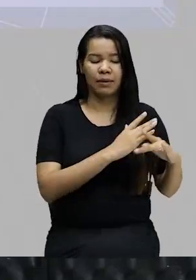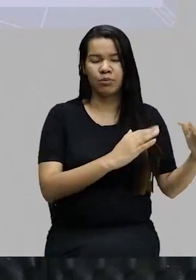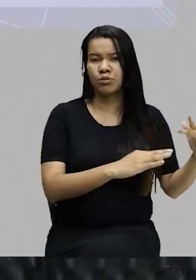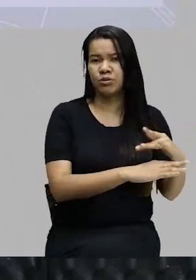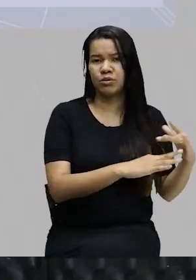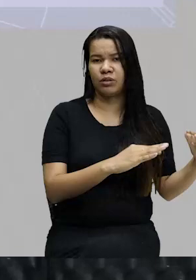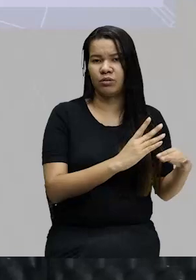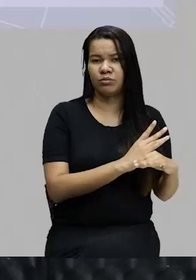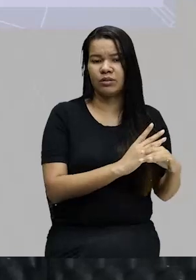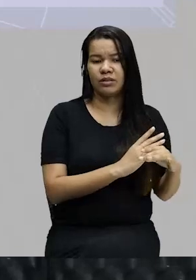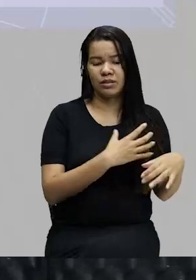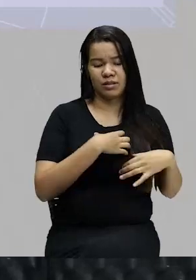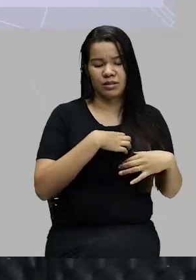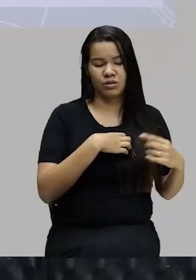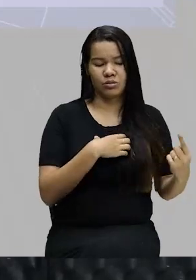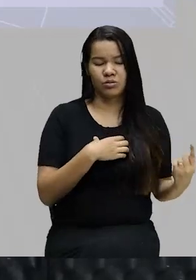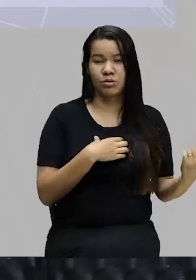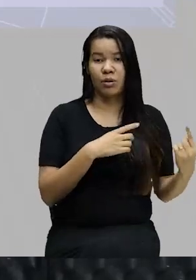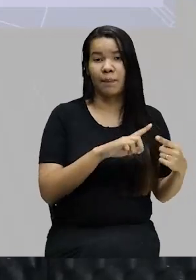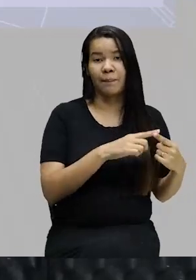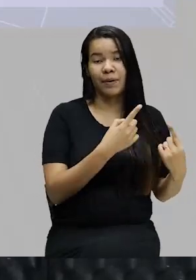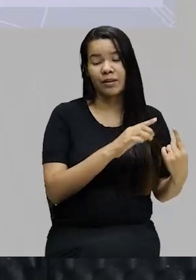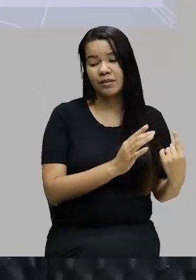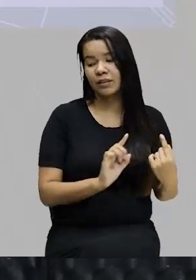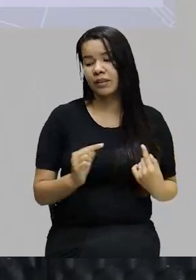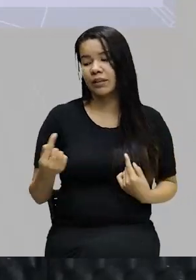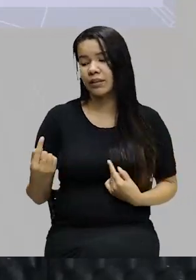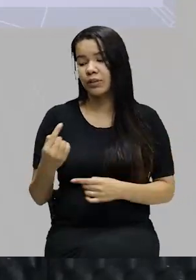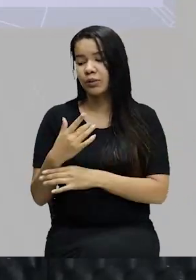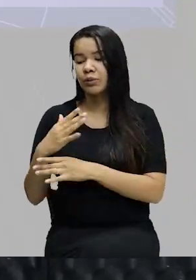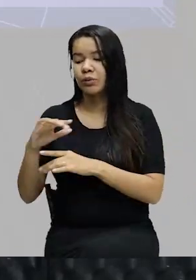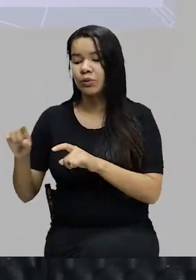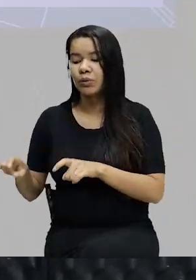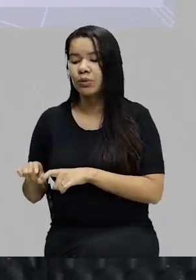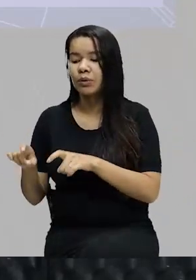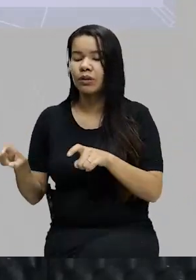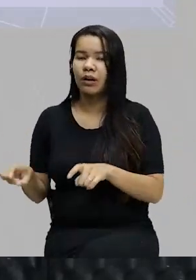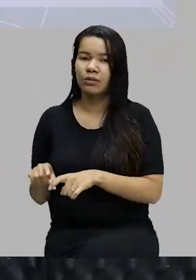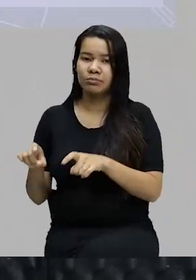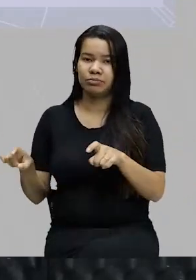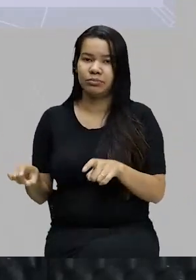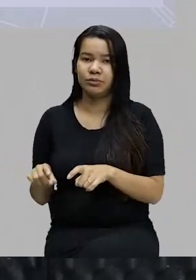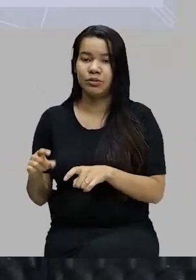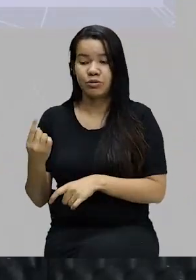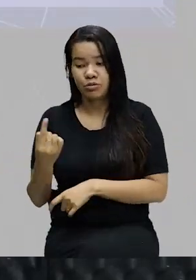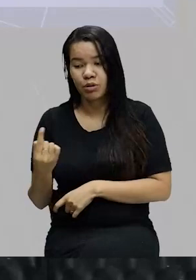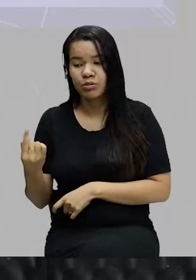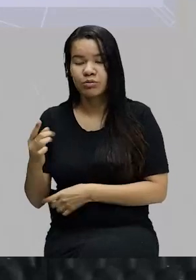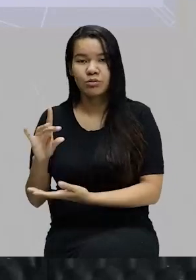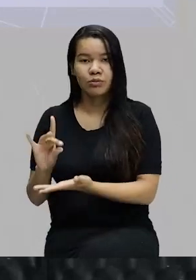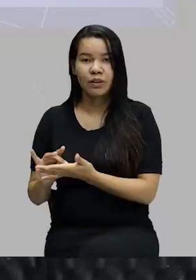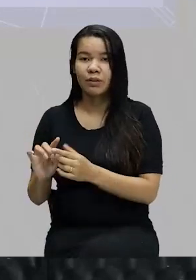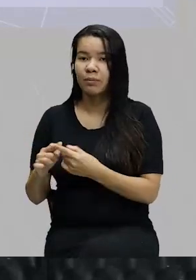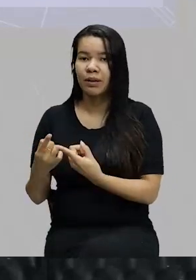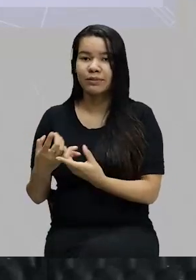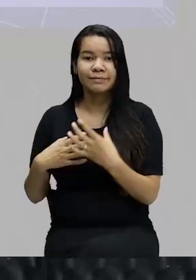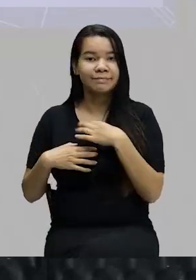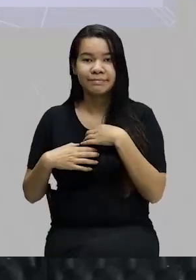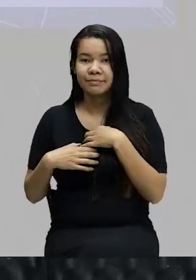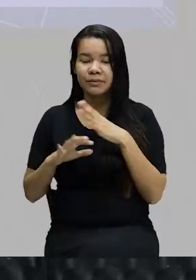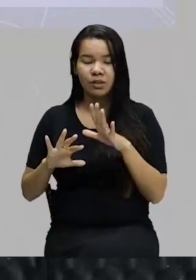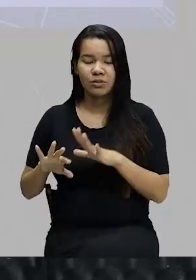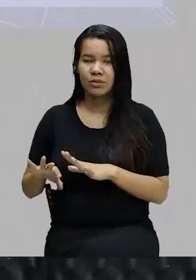ser o contrário. Mas isso é o que nós deveríamos fazer muitas vezes, né? Buscarmos a nós mesmos, né? Buscar, se encontrar,